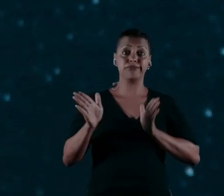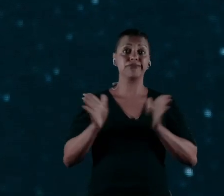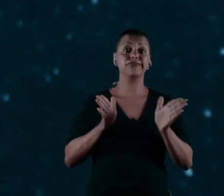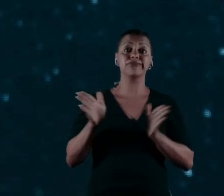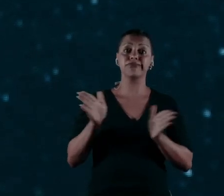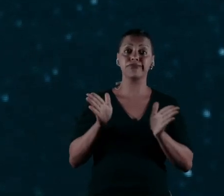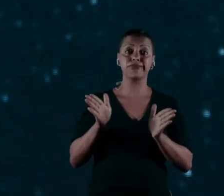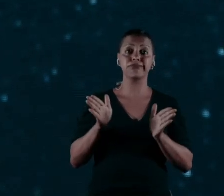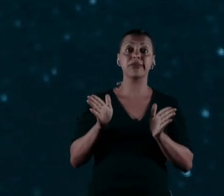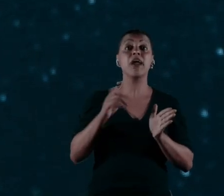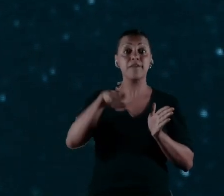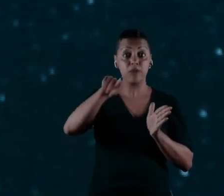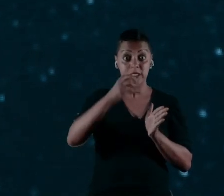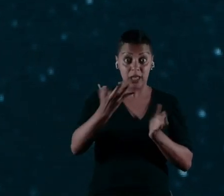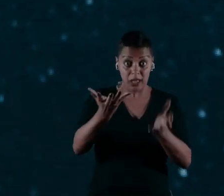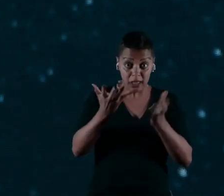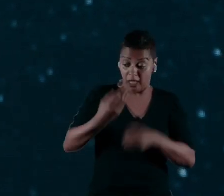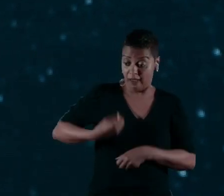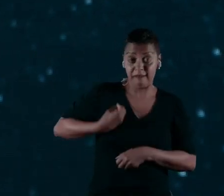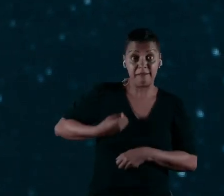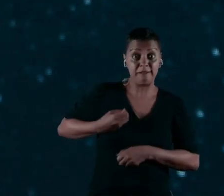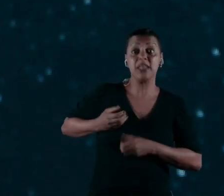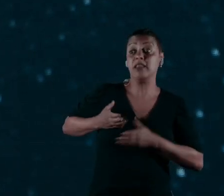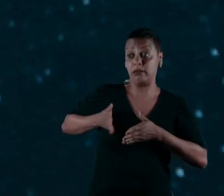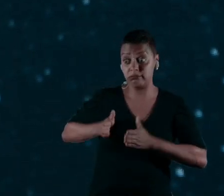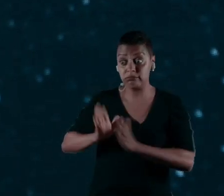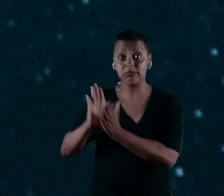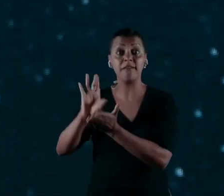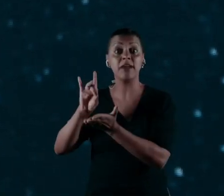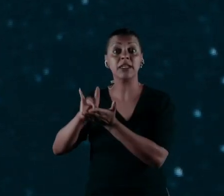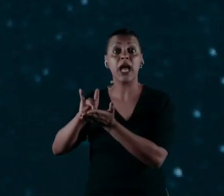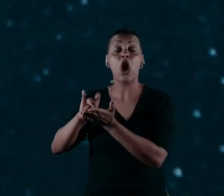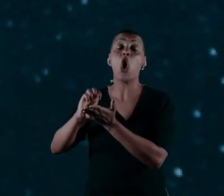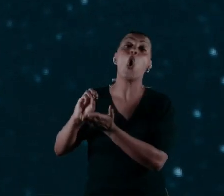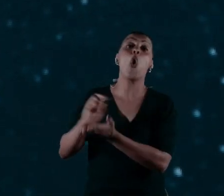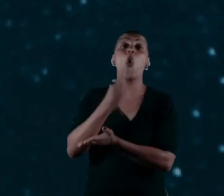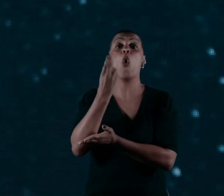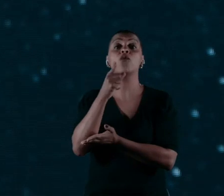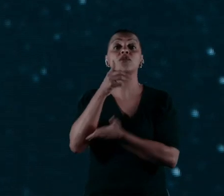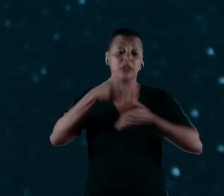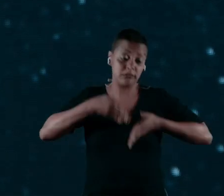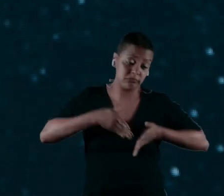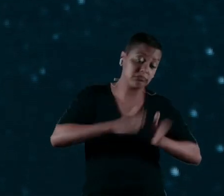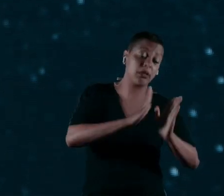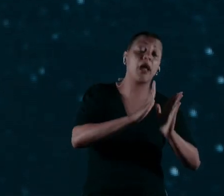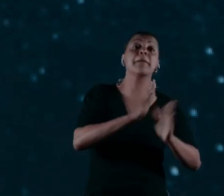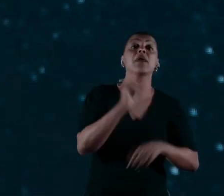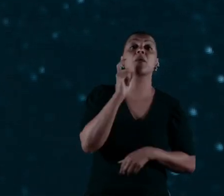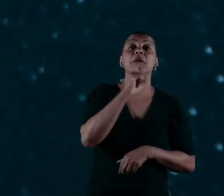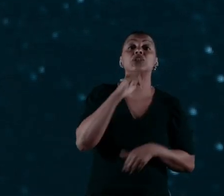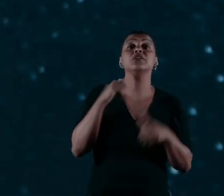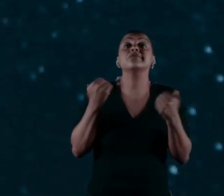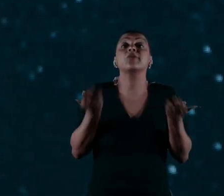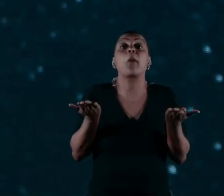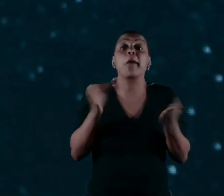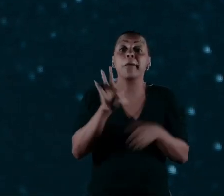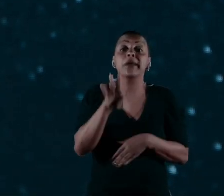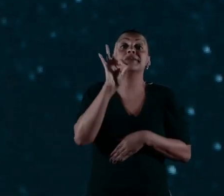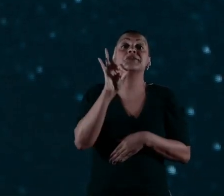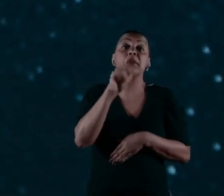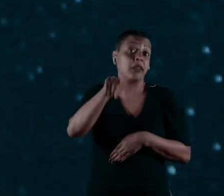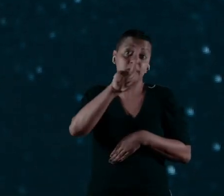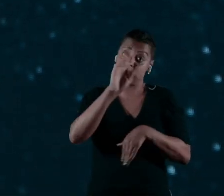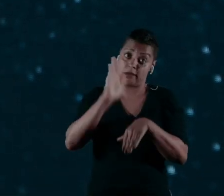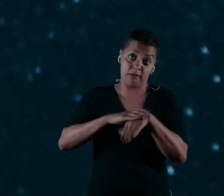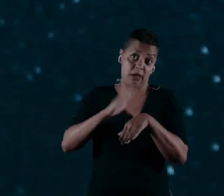na verdade ou andarmos na mentira. E essas escolhas são feitas todos os dias. No